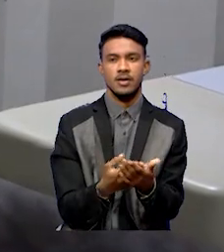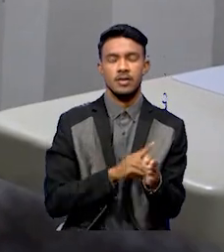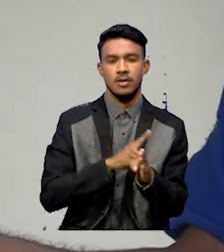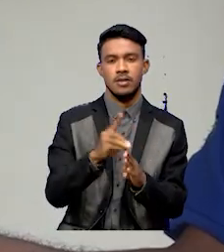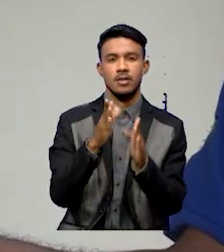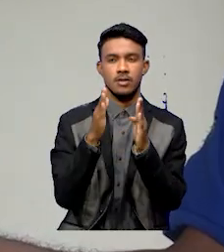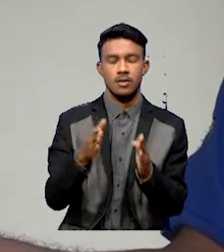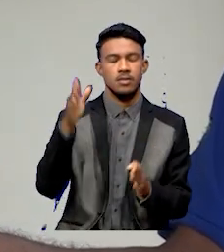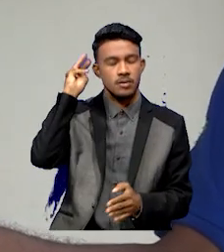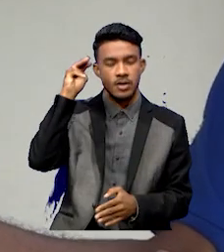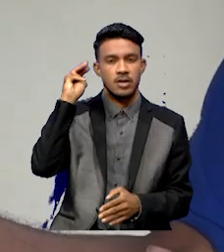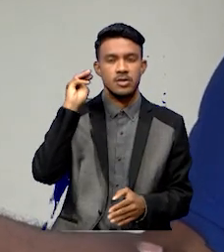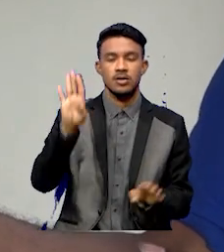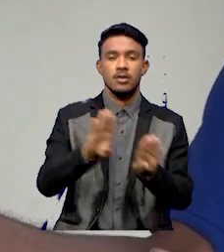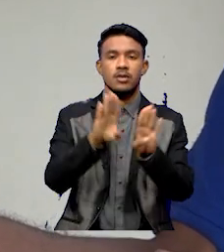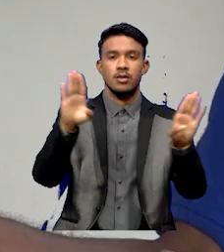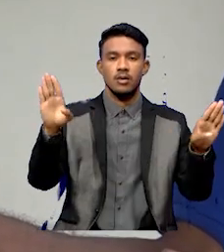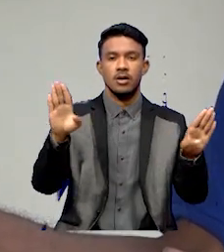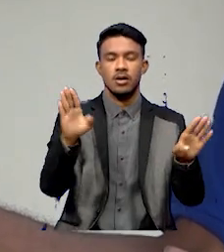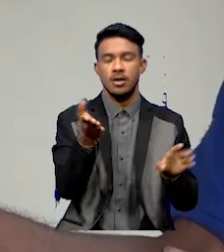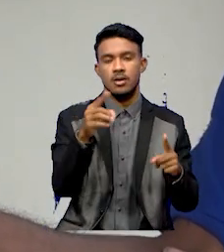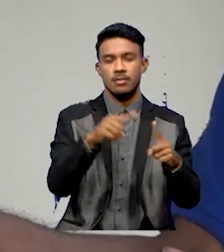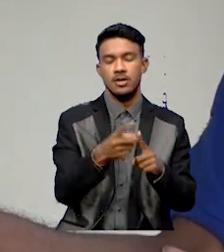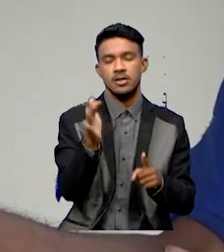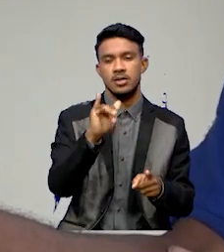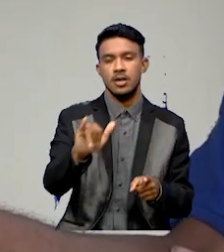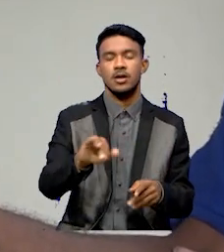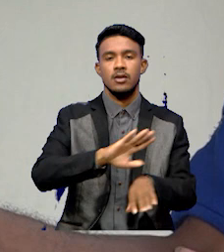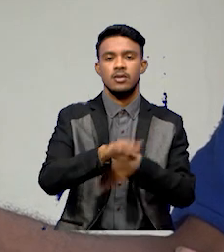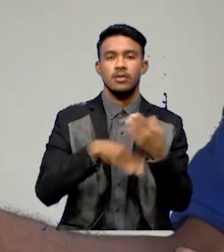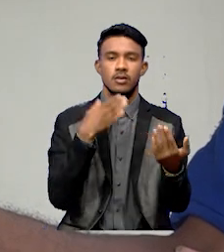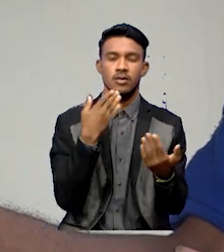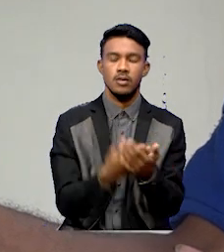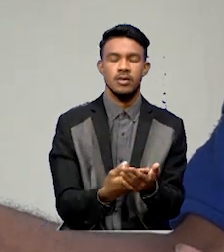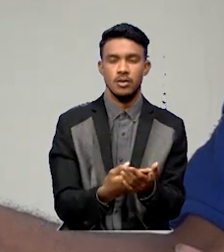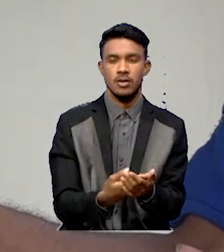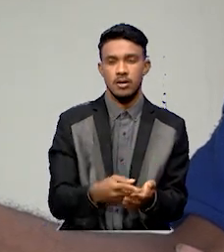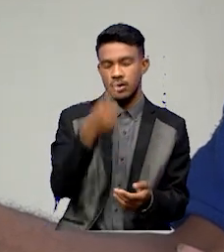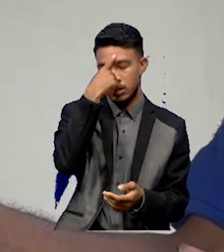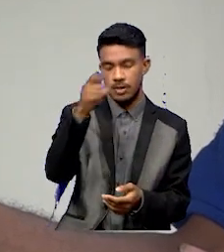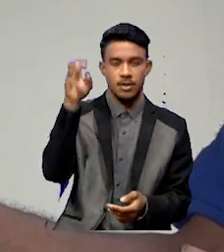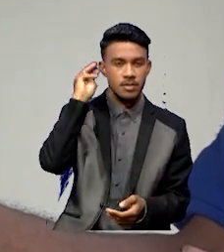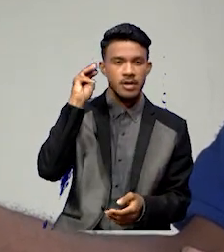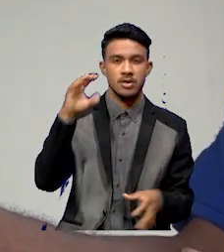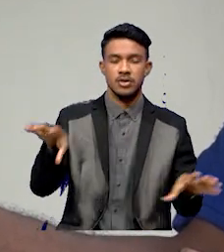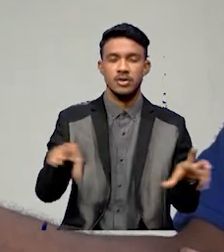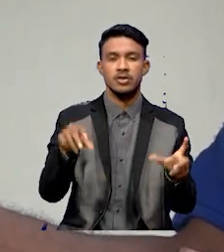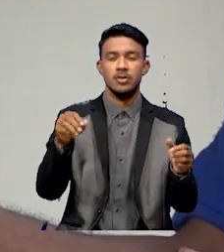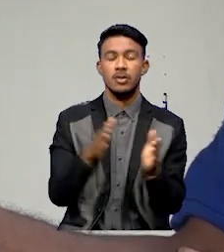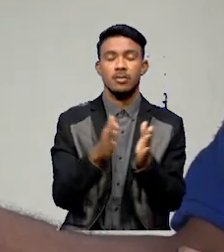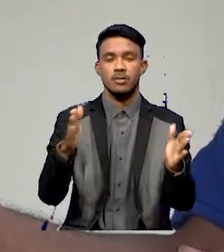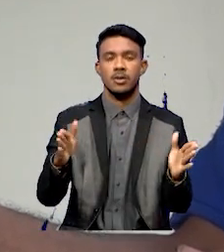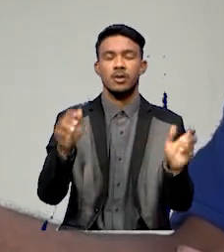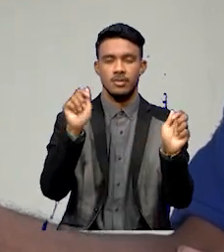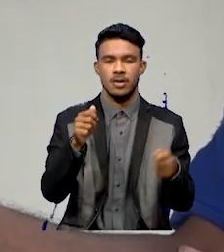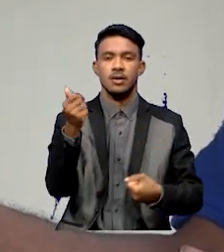ba sira hot. Tamba gabinete ministro nia papel bot lima kato apoio.